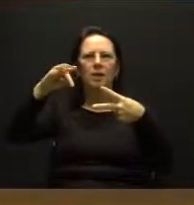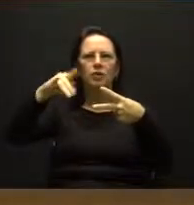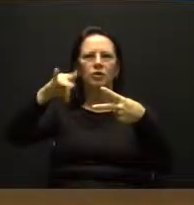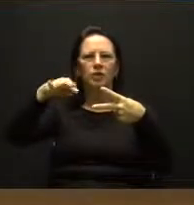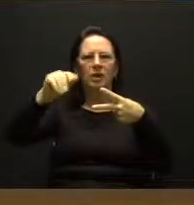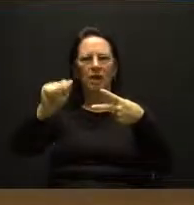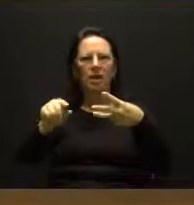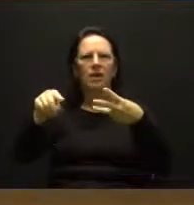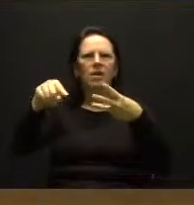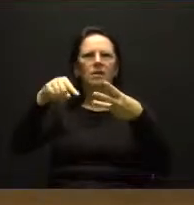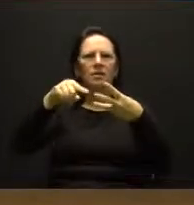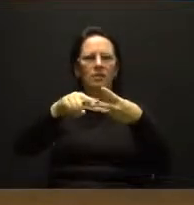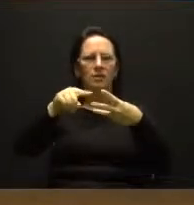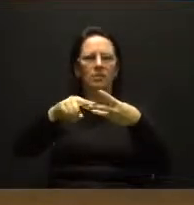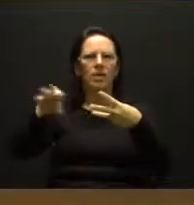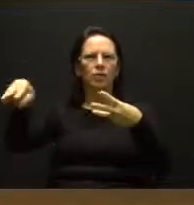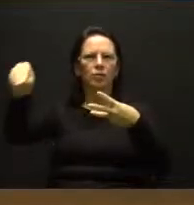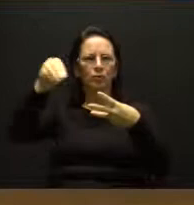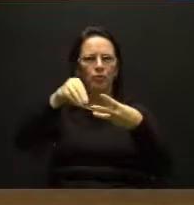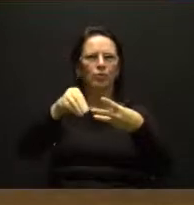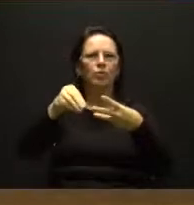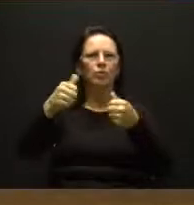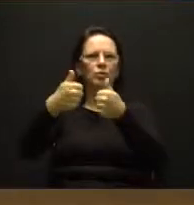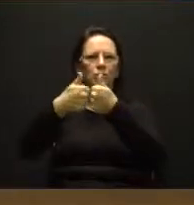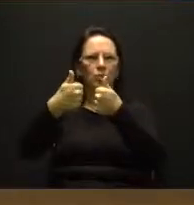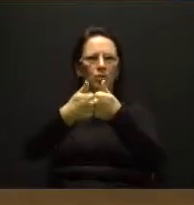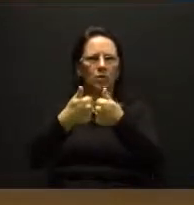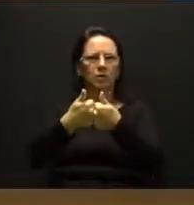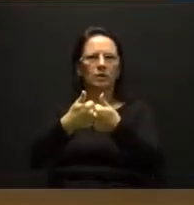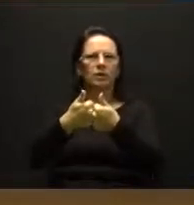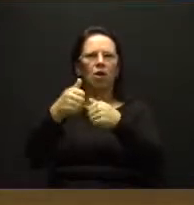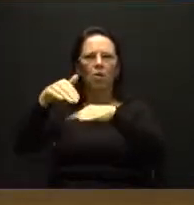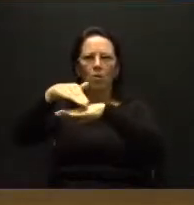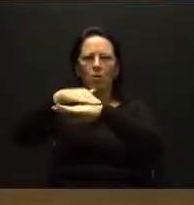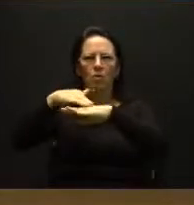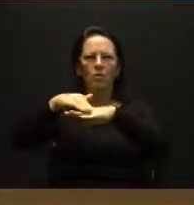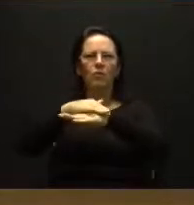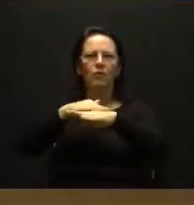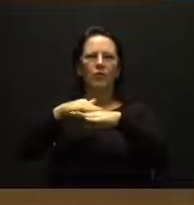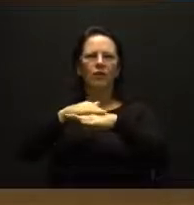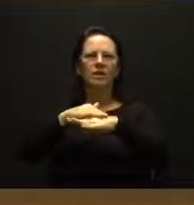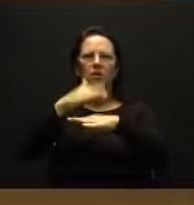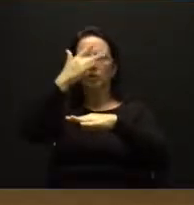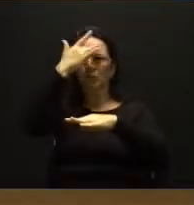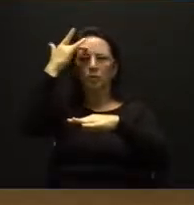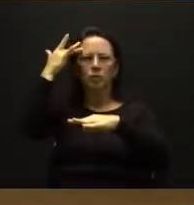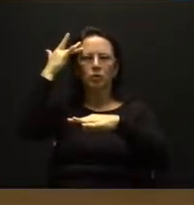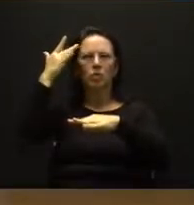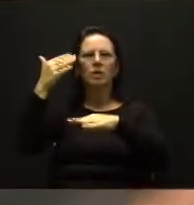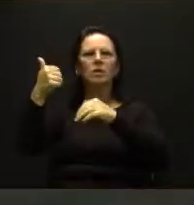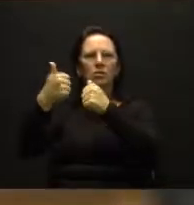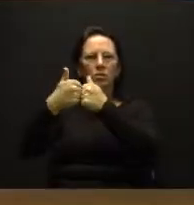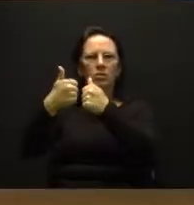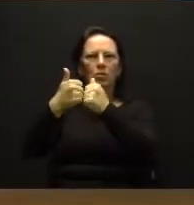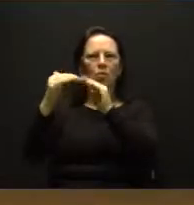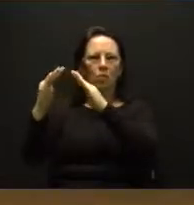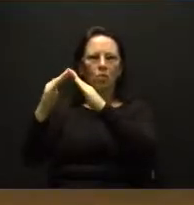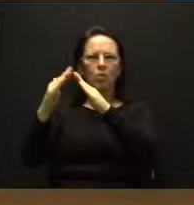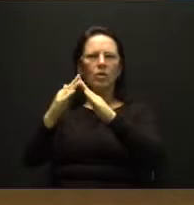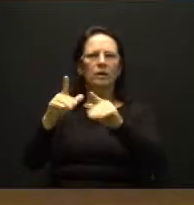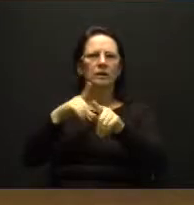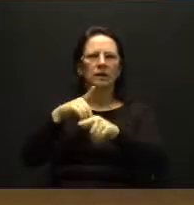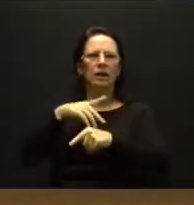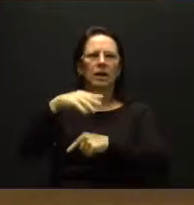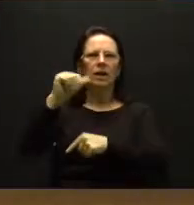bom de uma forma velada conversando com alguns vereadores ou alguns municípios daquela área descobri que corre uma ação